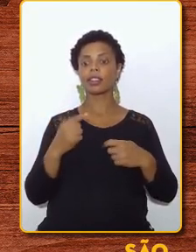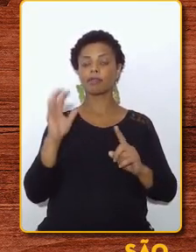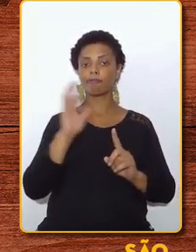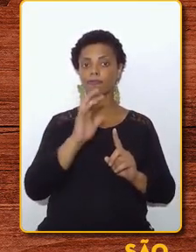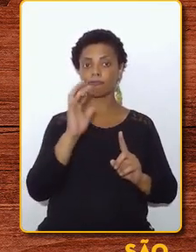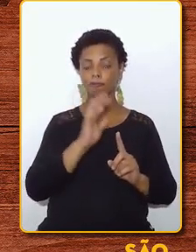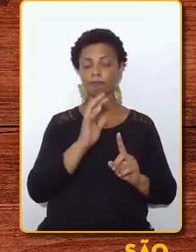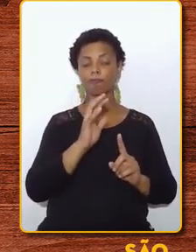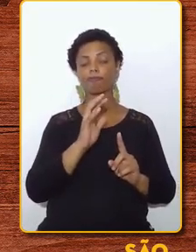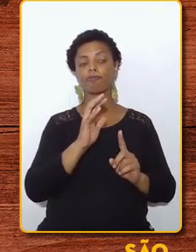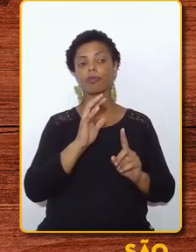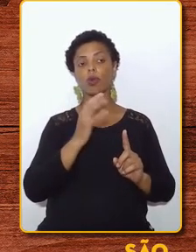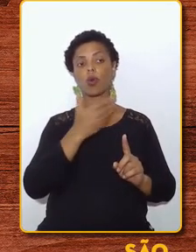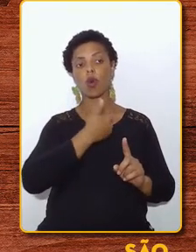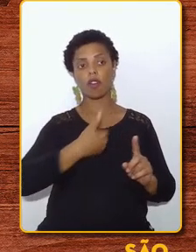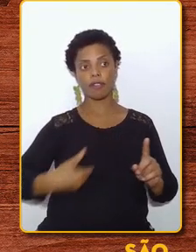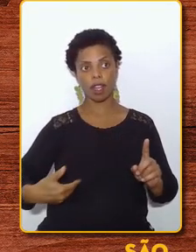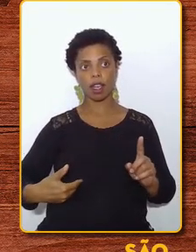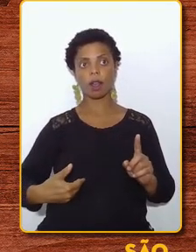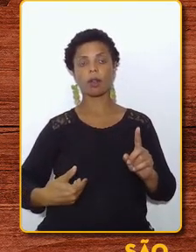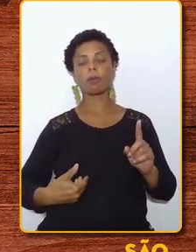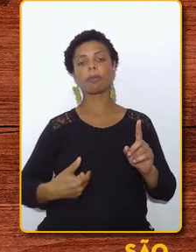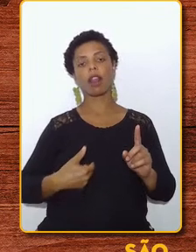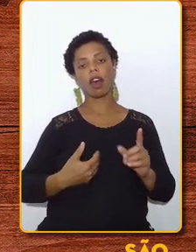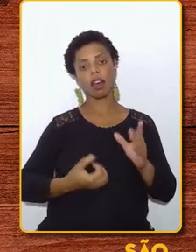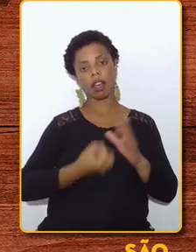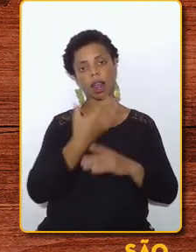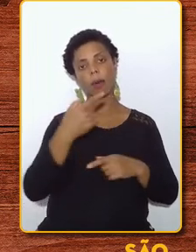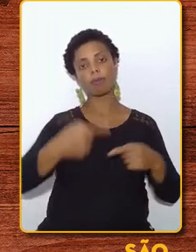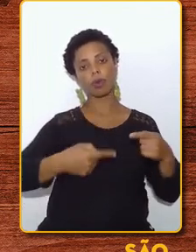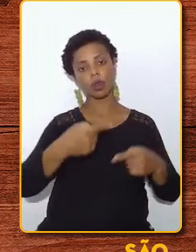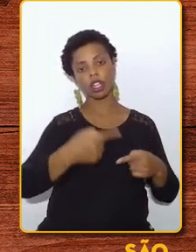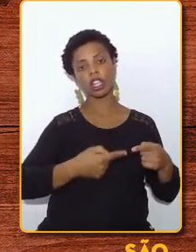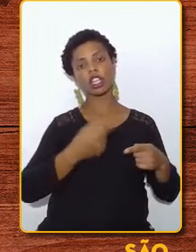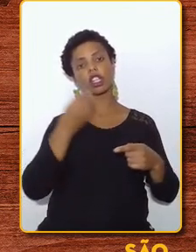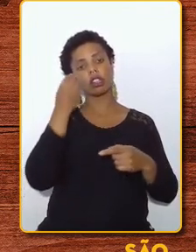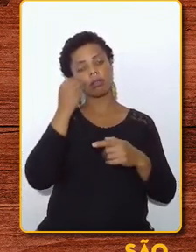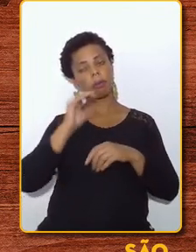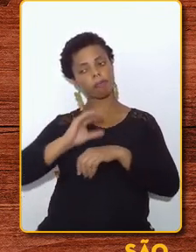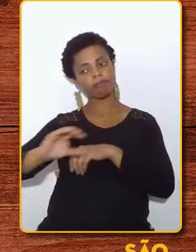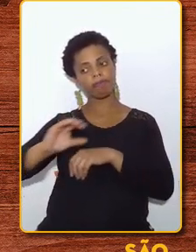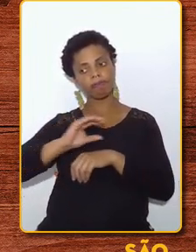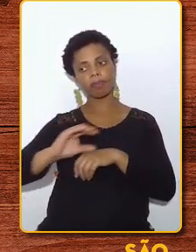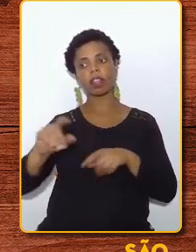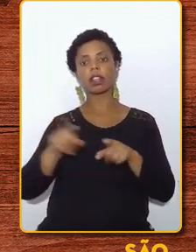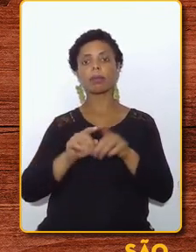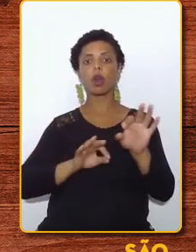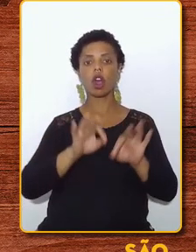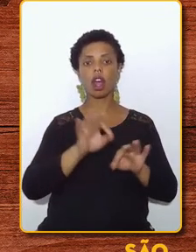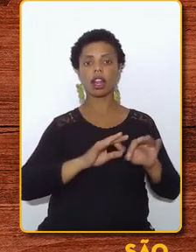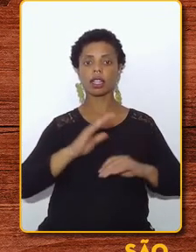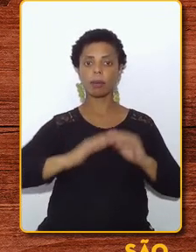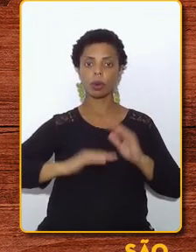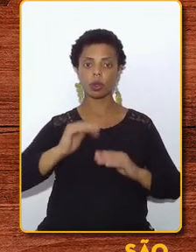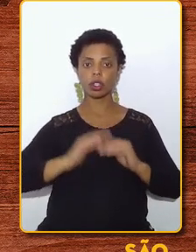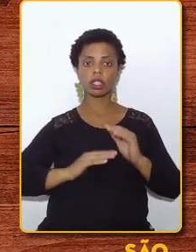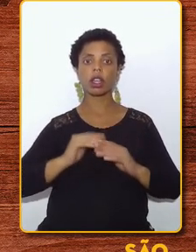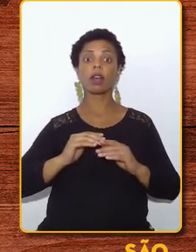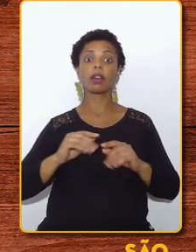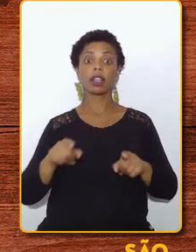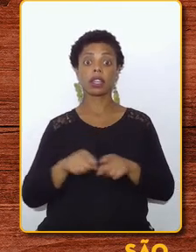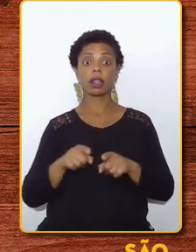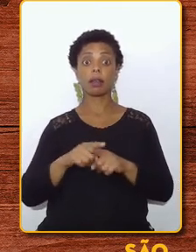públicas, que vai desde o financiamento à organização da produção. Nós temos que ter, pasme,